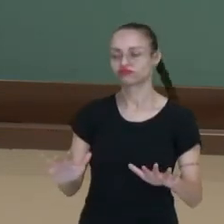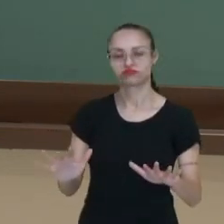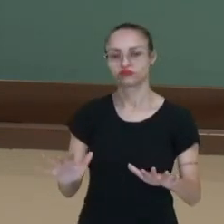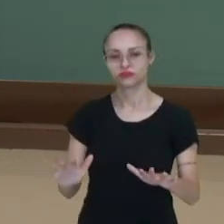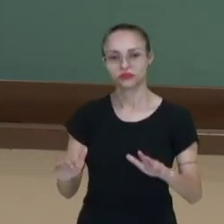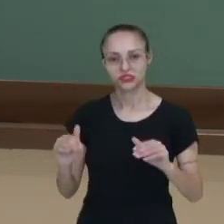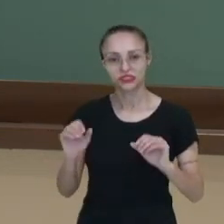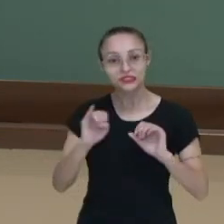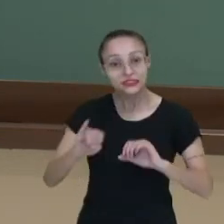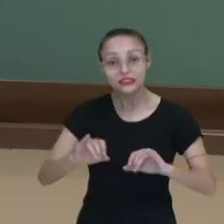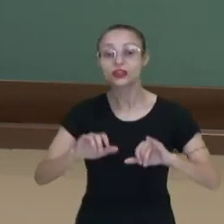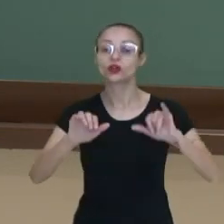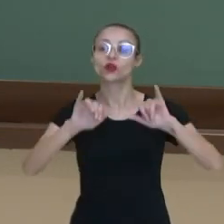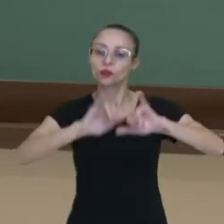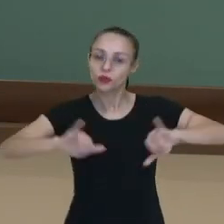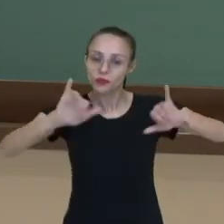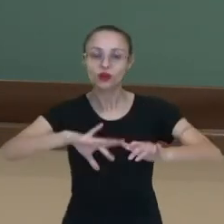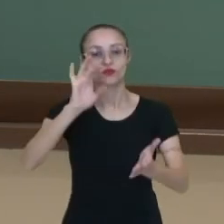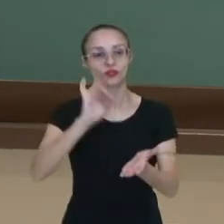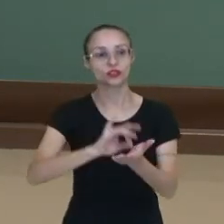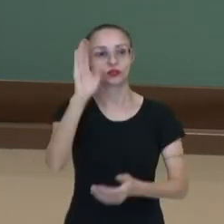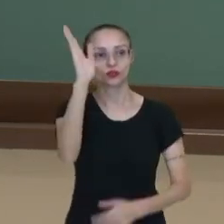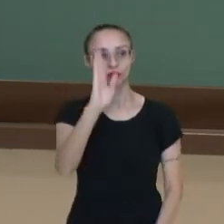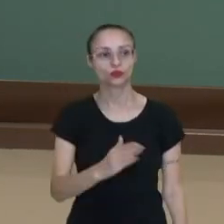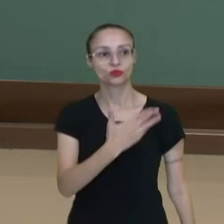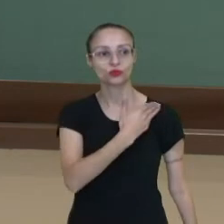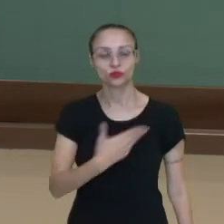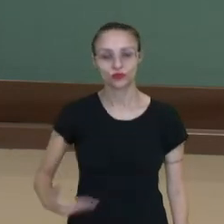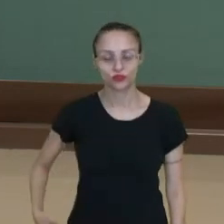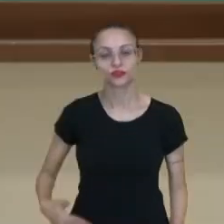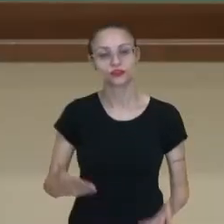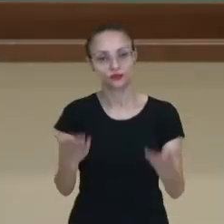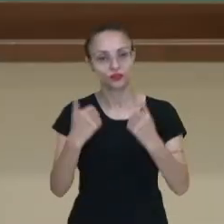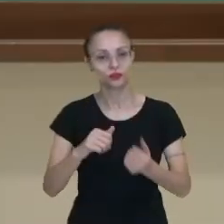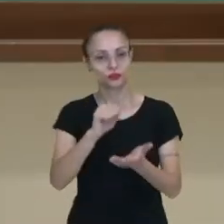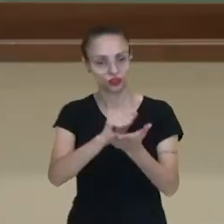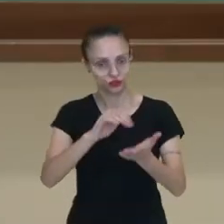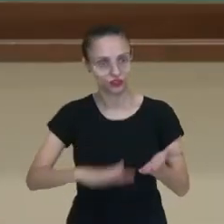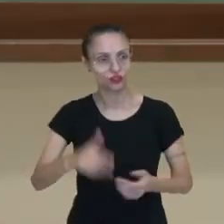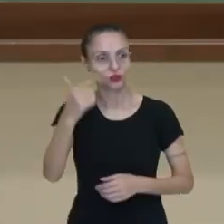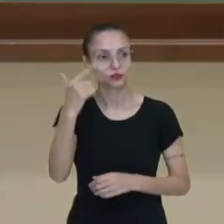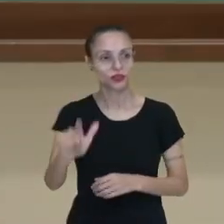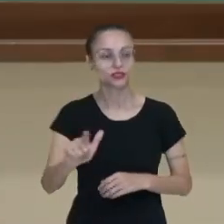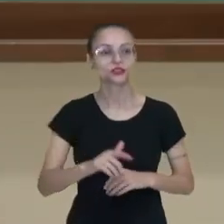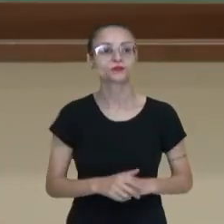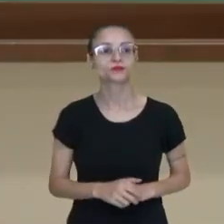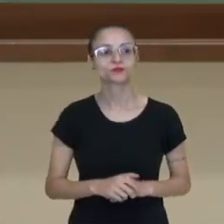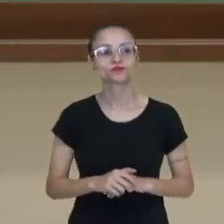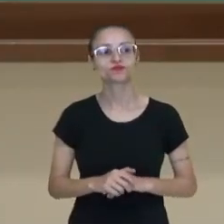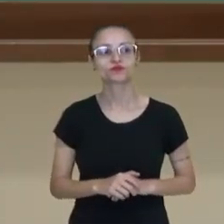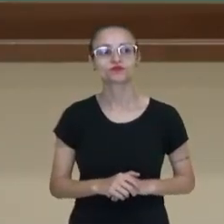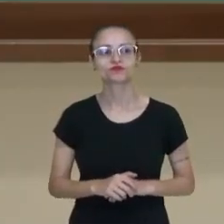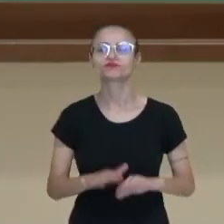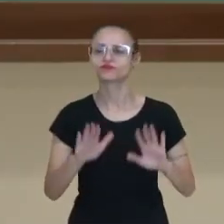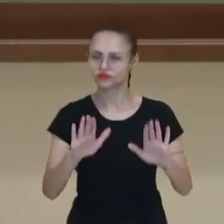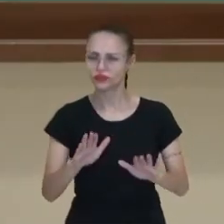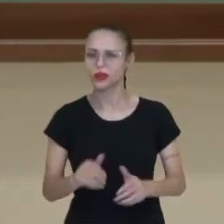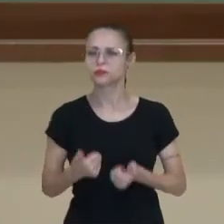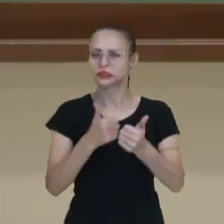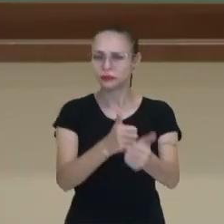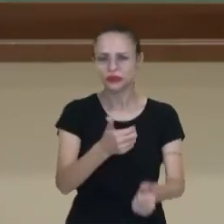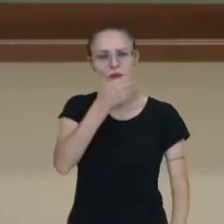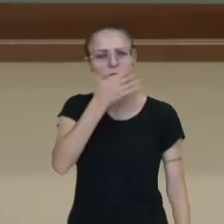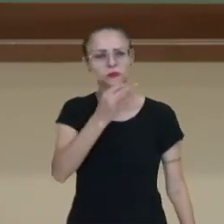a propaganda oficial do governo. Mas vamos aí para mais uma atividade e que eu pergunto, embora